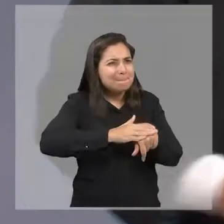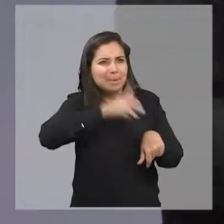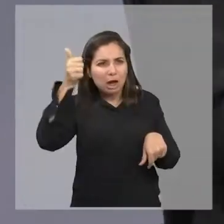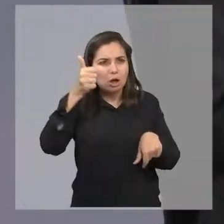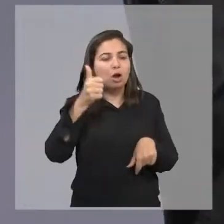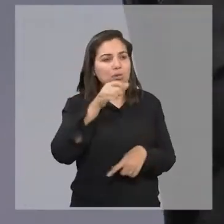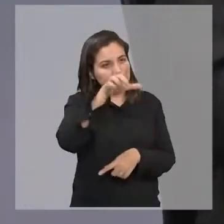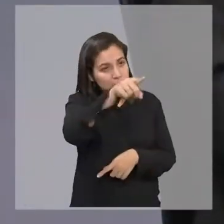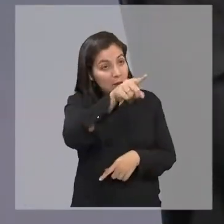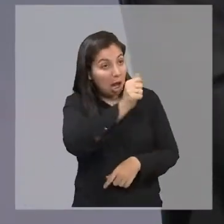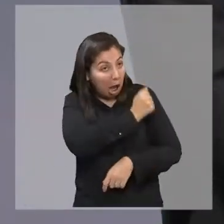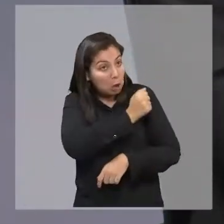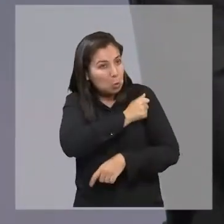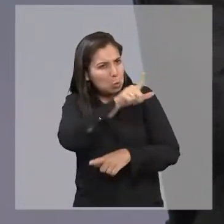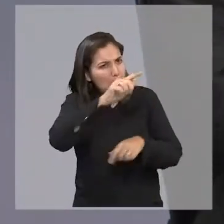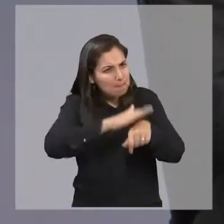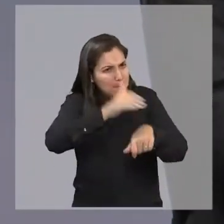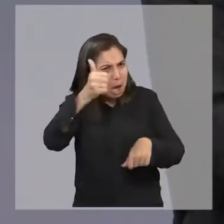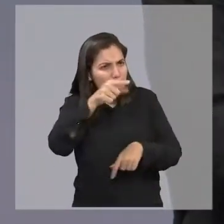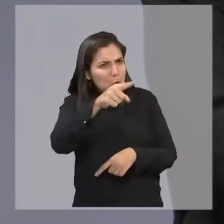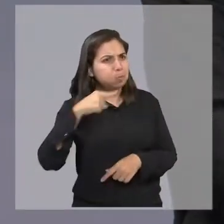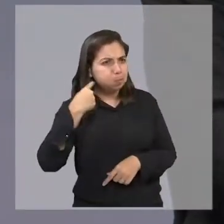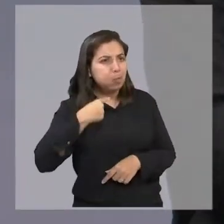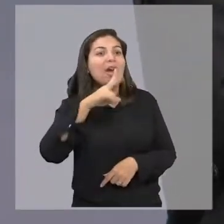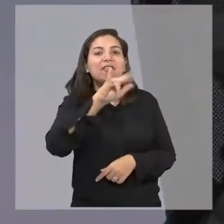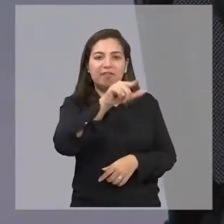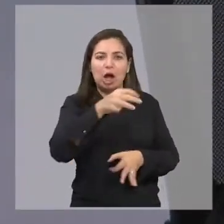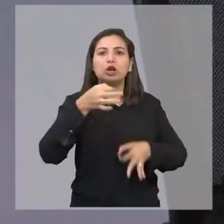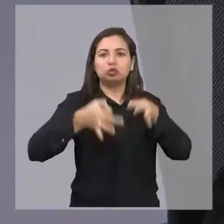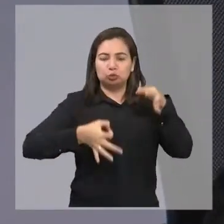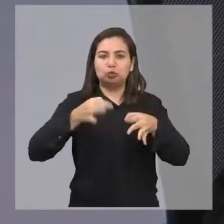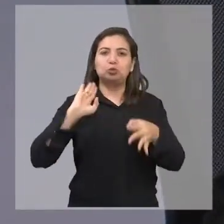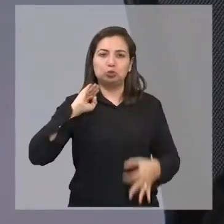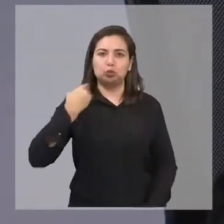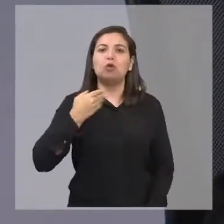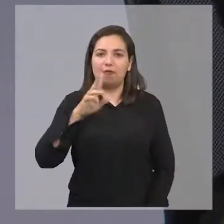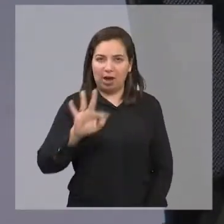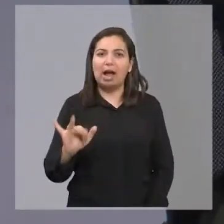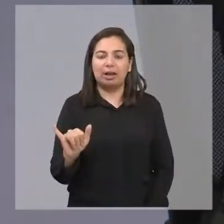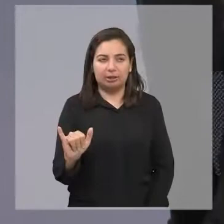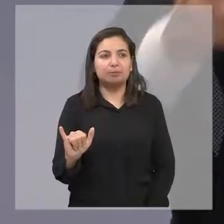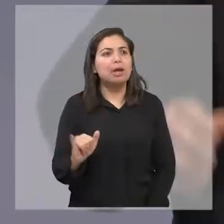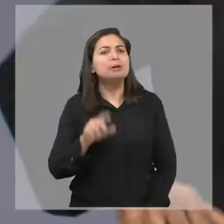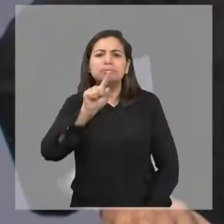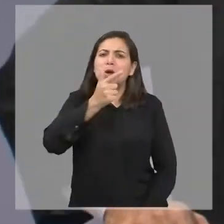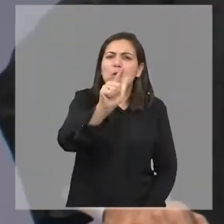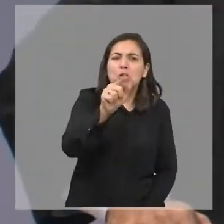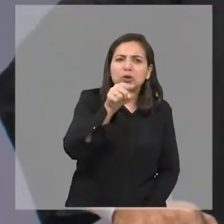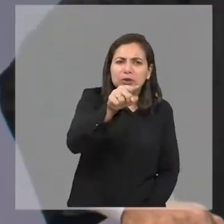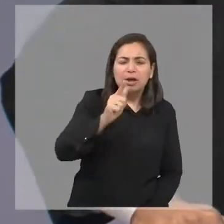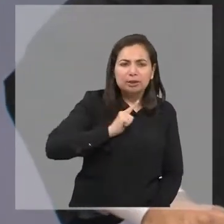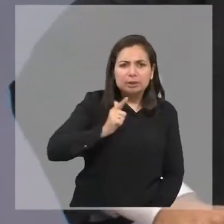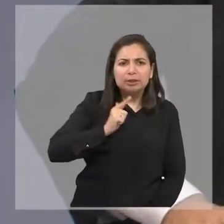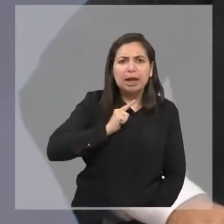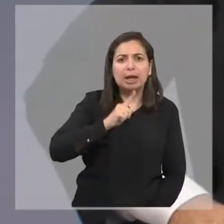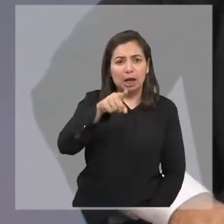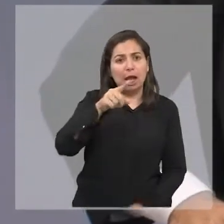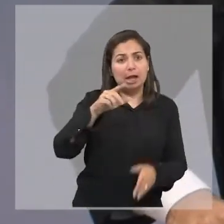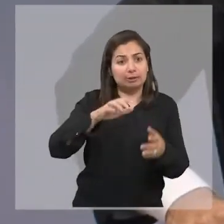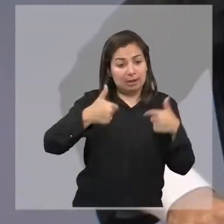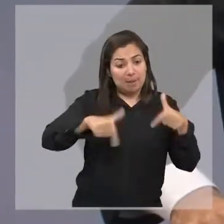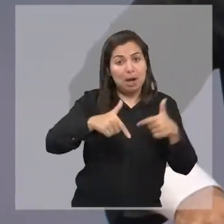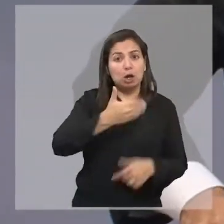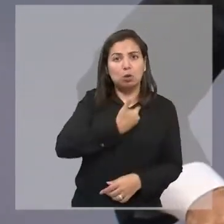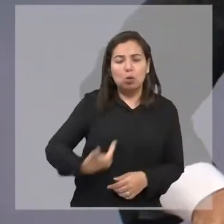acontece? O camarada é o melhor aluno do curso de Direito, vai ser juiz. O melhor aluno da medicina, o cara quer ser funcionário do governo. Então,